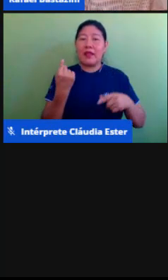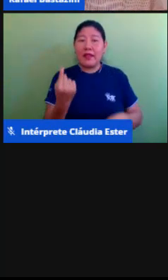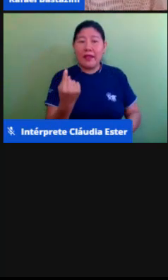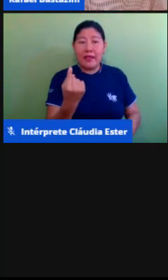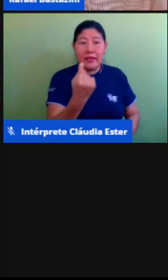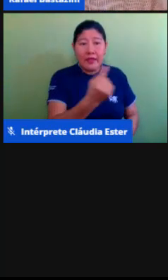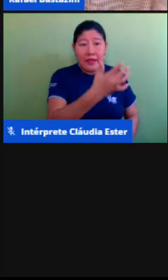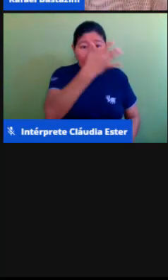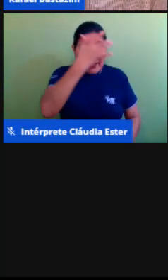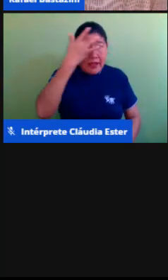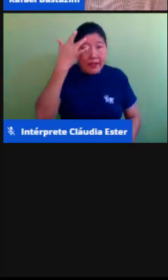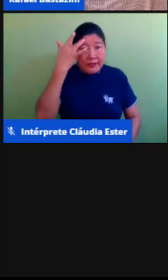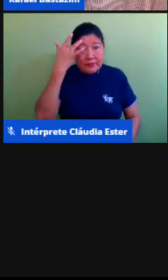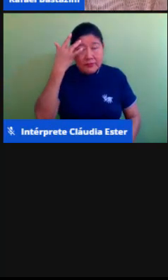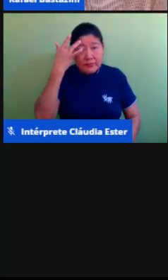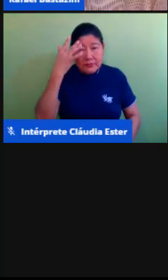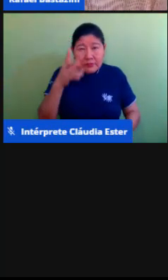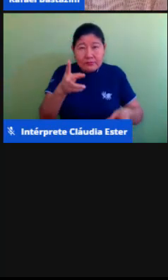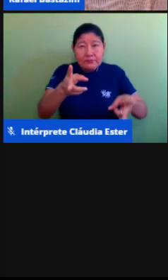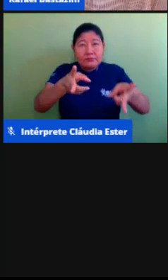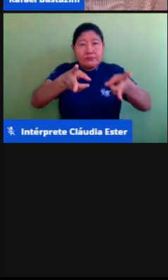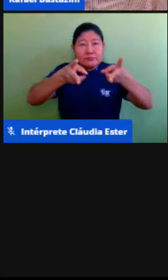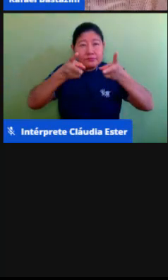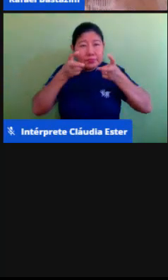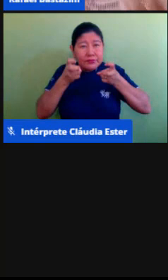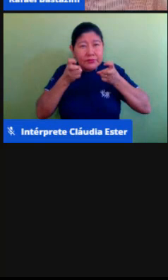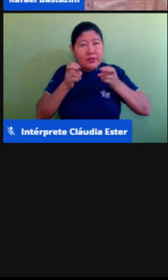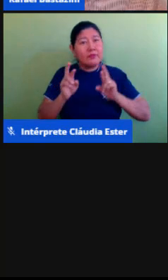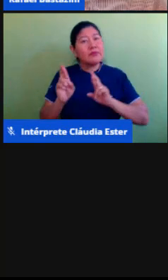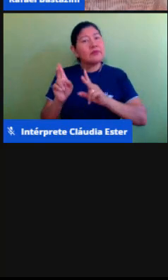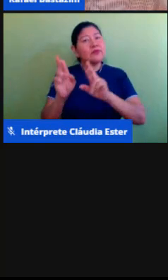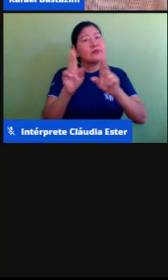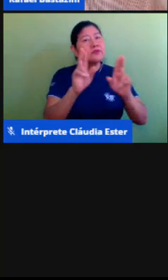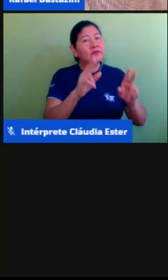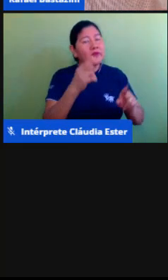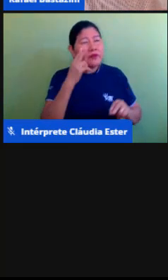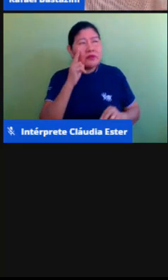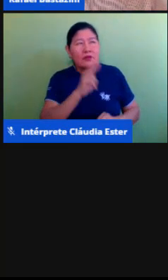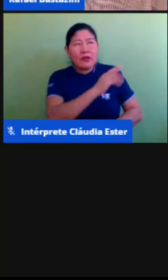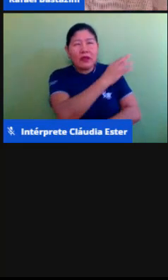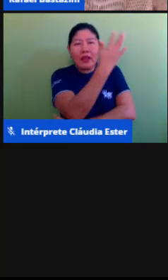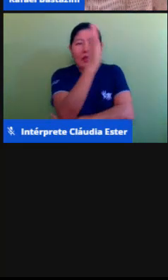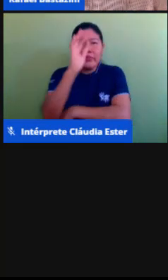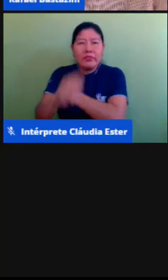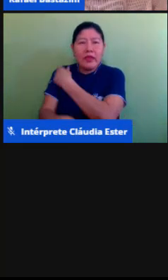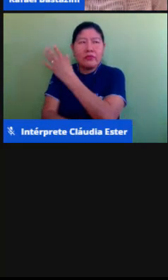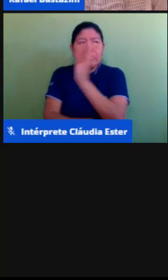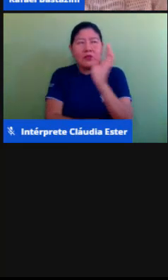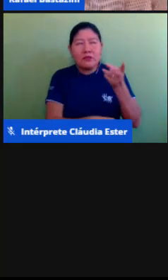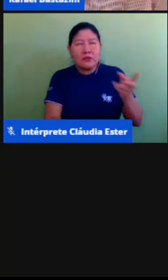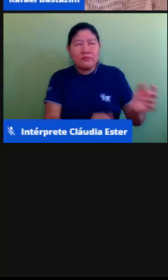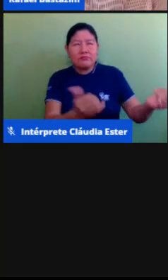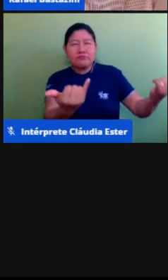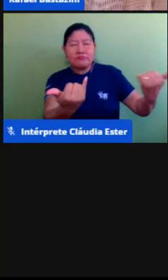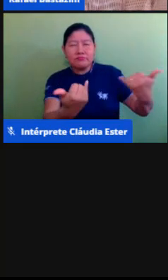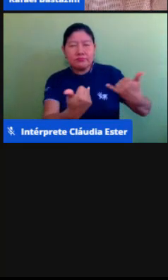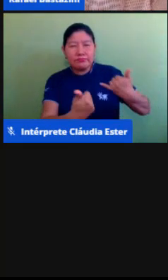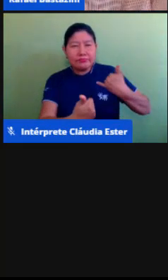uma centralidade na interpretação da paisagem, o que provoca uma ampliação da